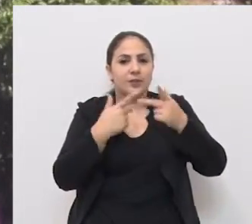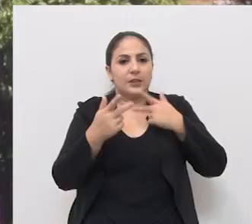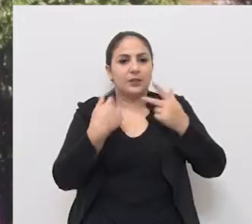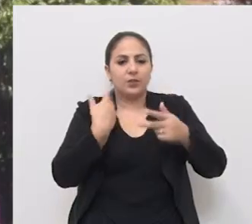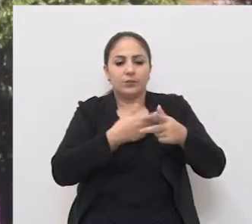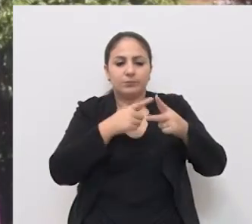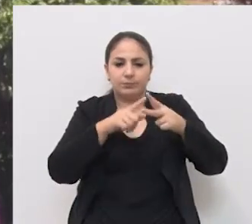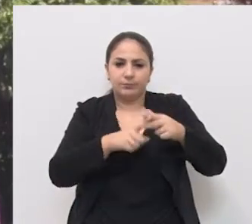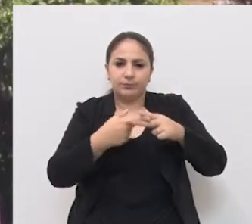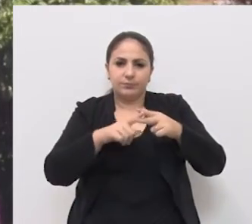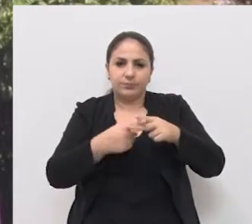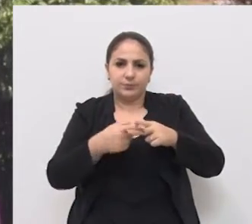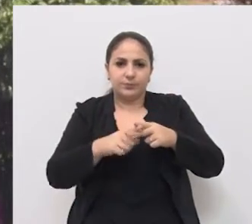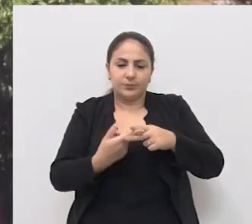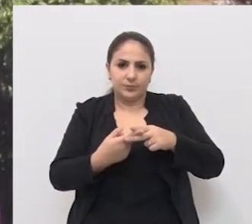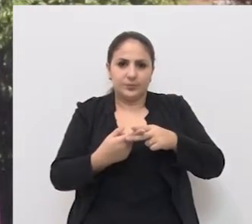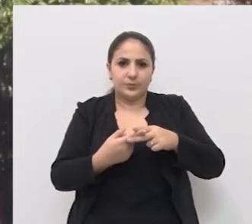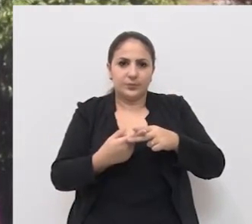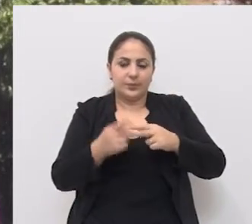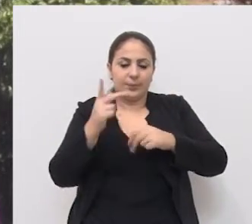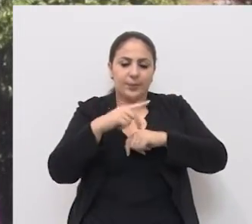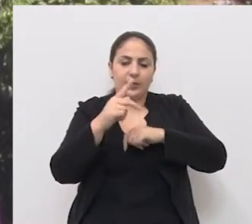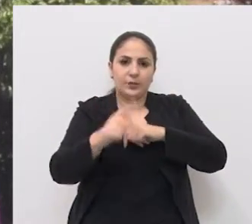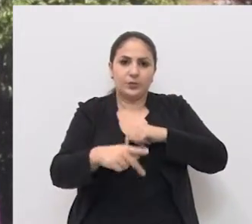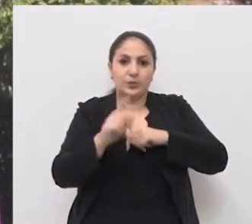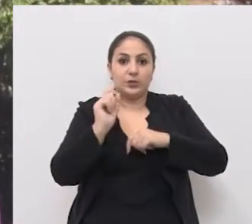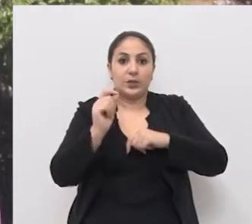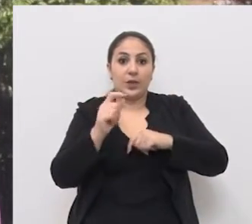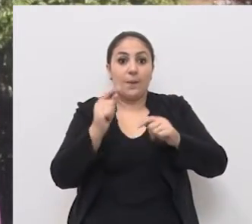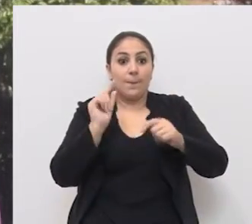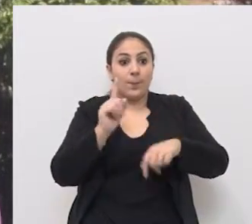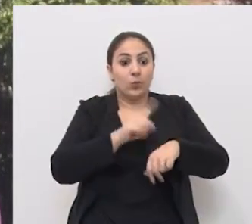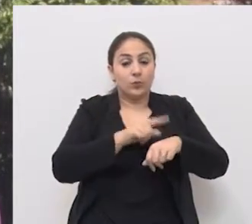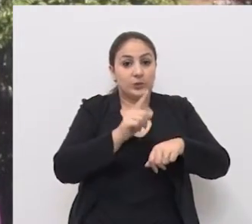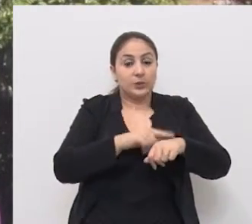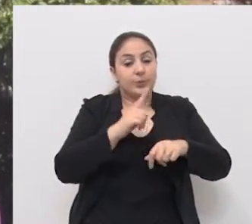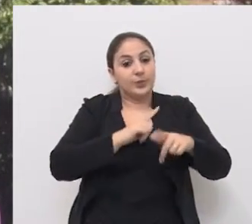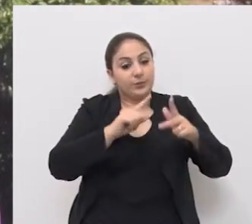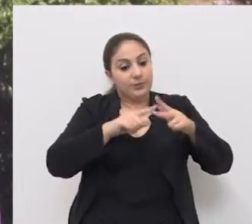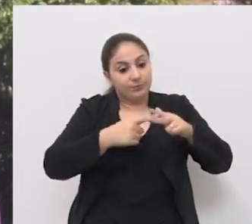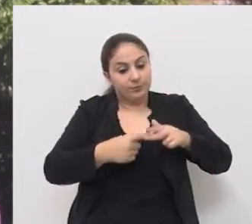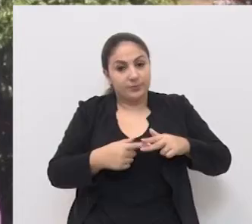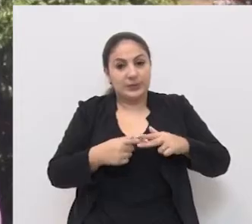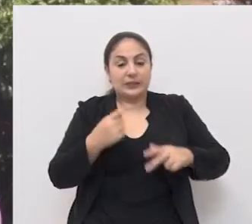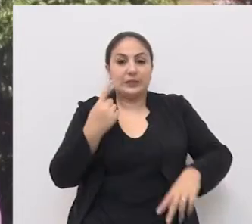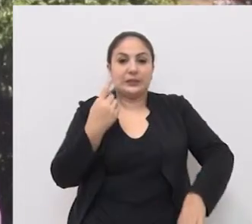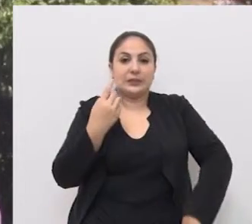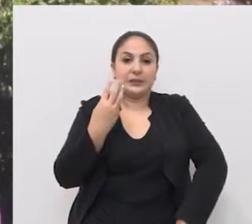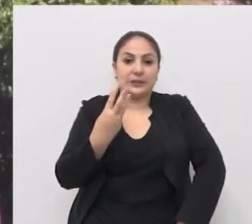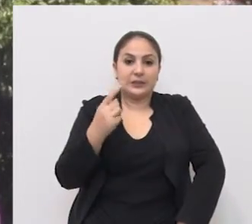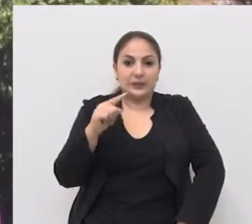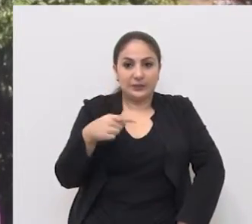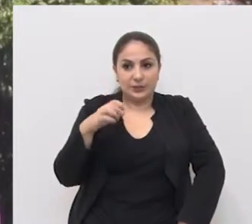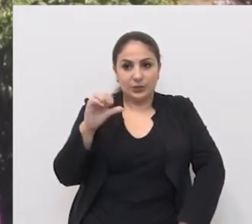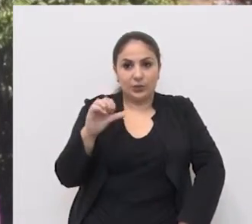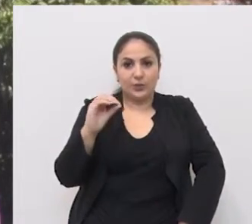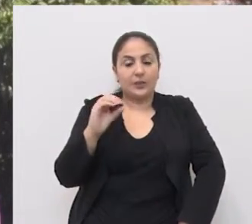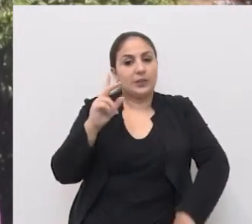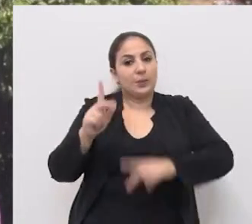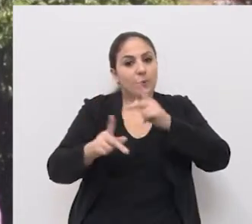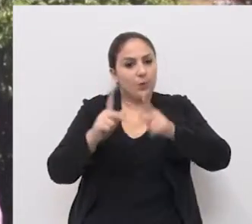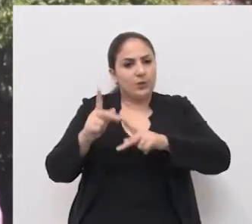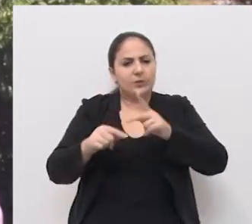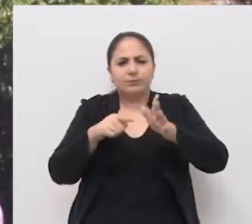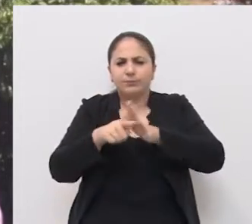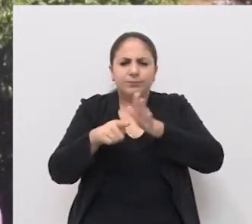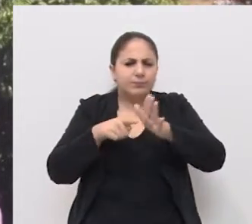discutindo o reajuste da tarifa do coletivo urbano aqui em Passo Fundo, que recentemente teve seu reajuste, foi para R$ 3,90, onde